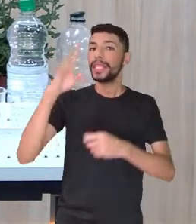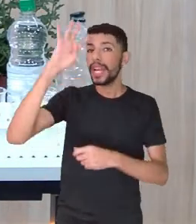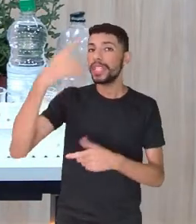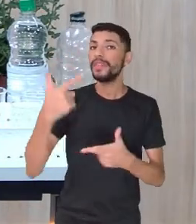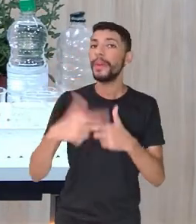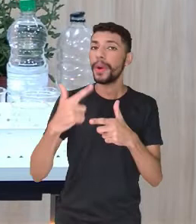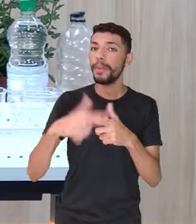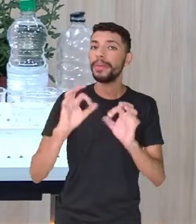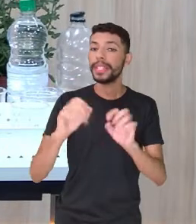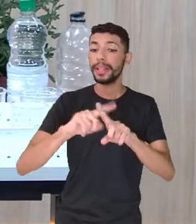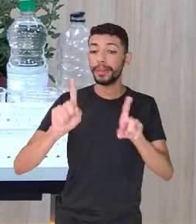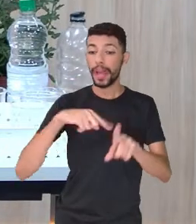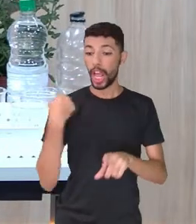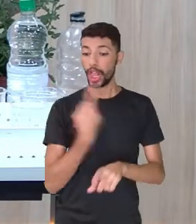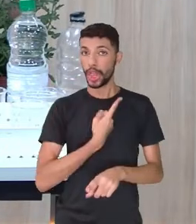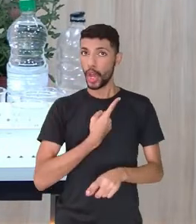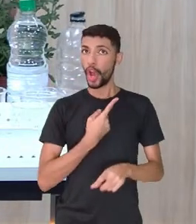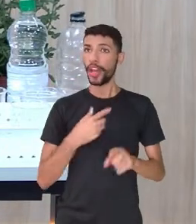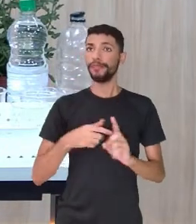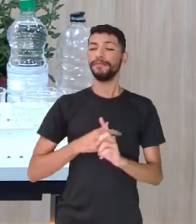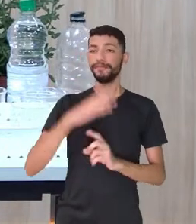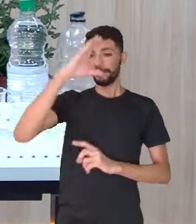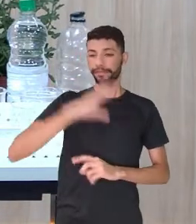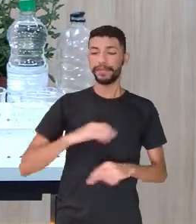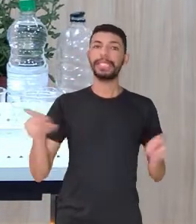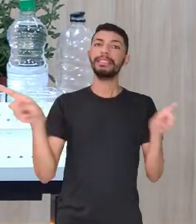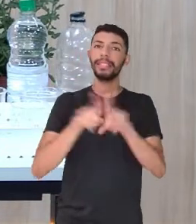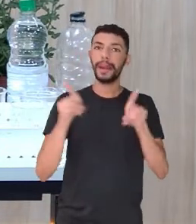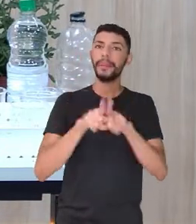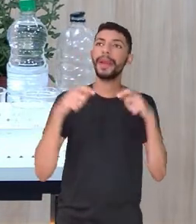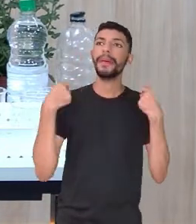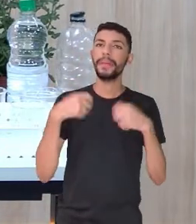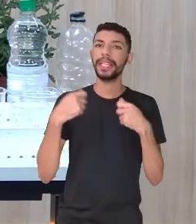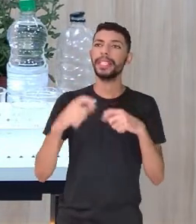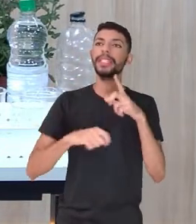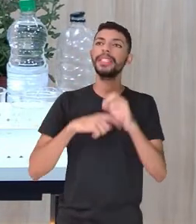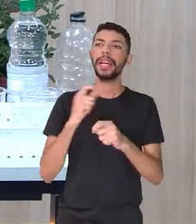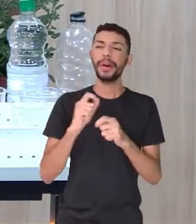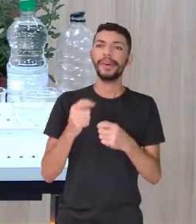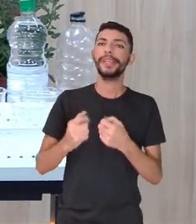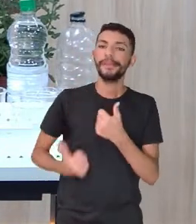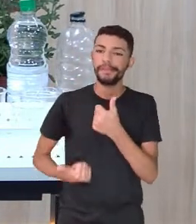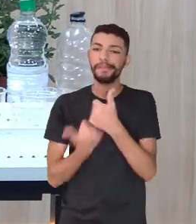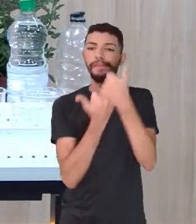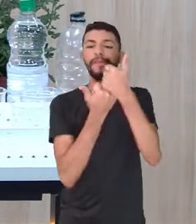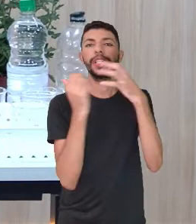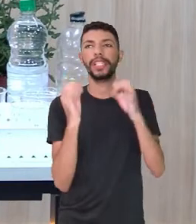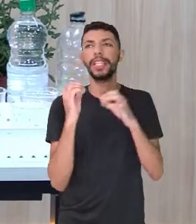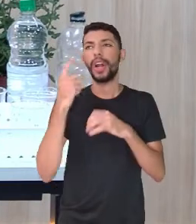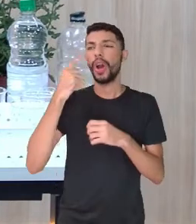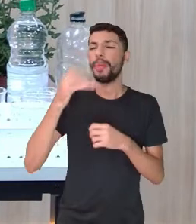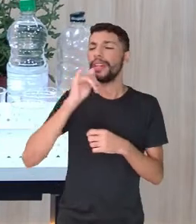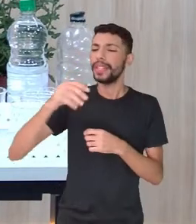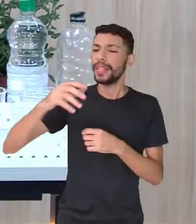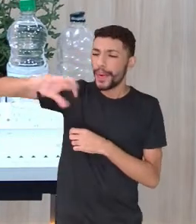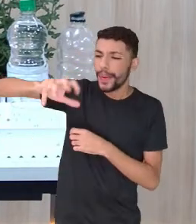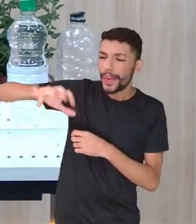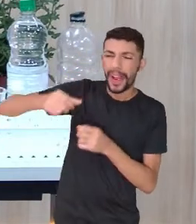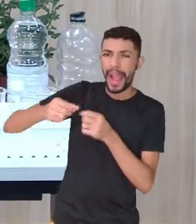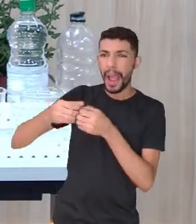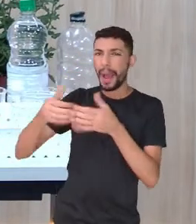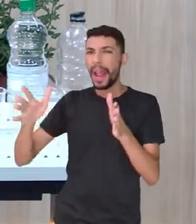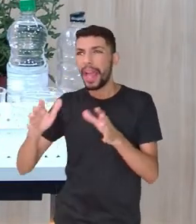precisamos e necessitamos fazer a nossa parte. E a nossa parte é dizer não ao desperdício de água. Torneira aberta, chuveiro,